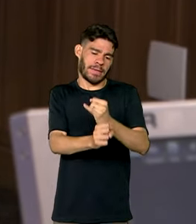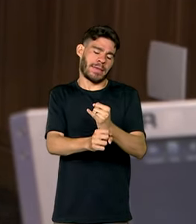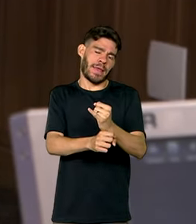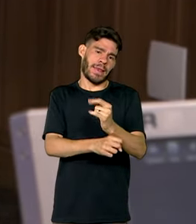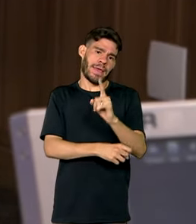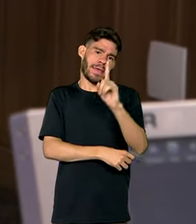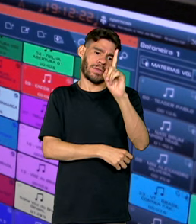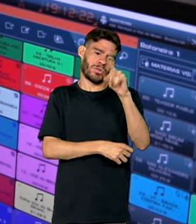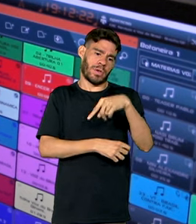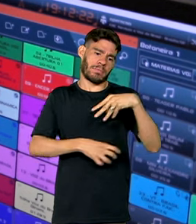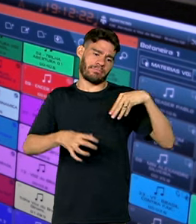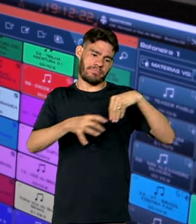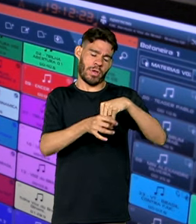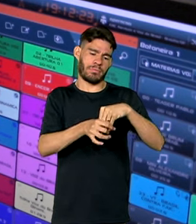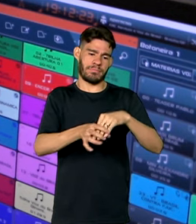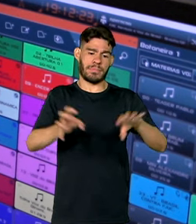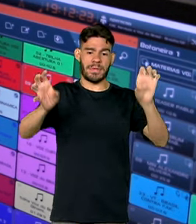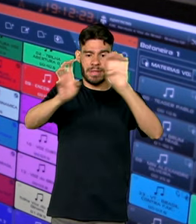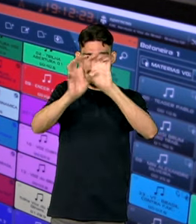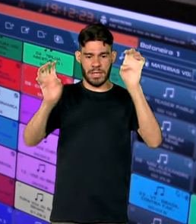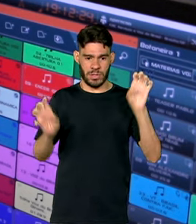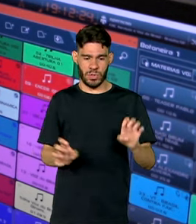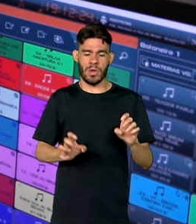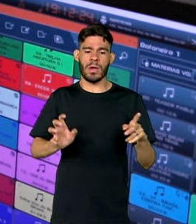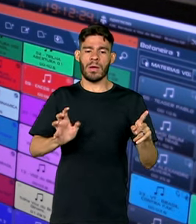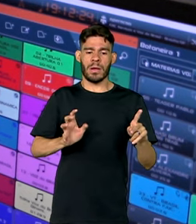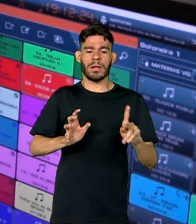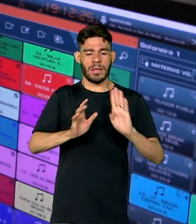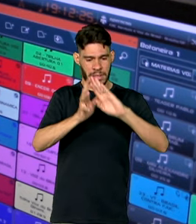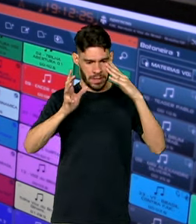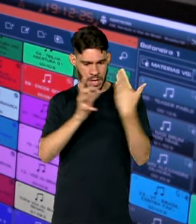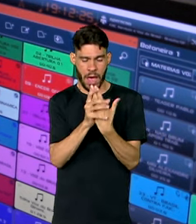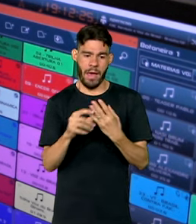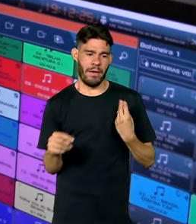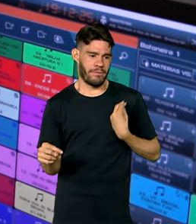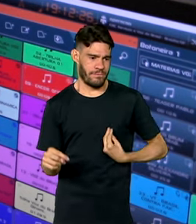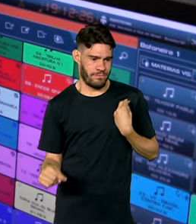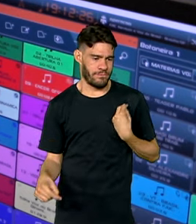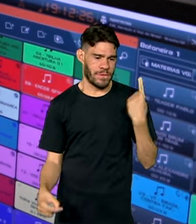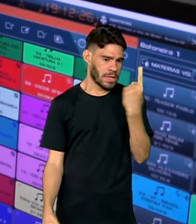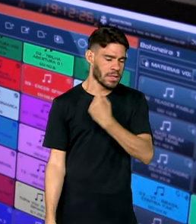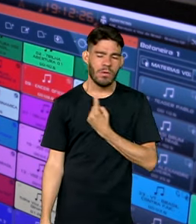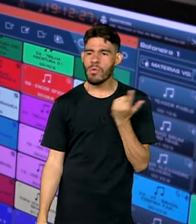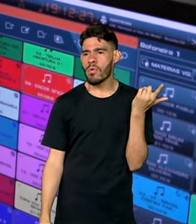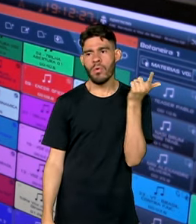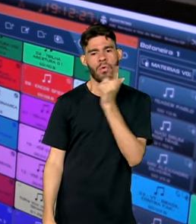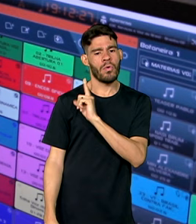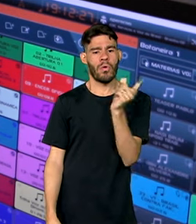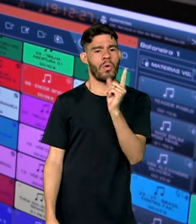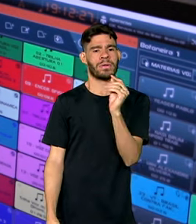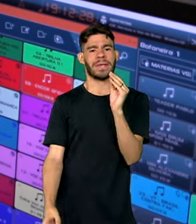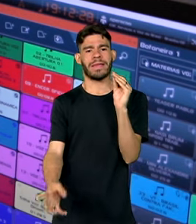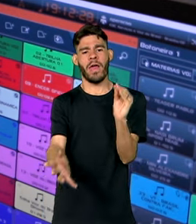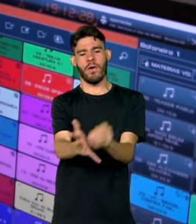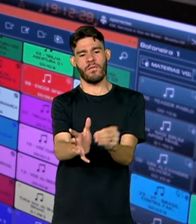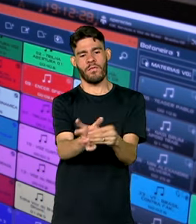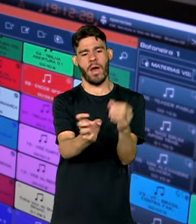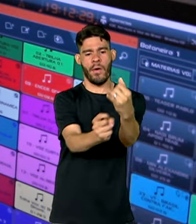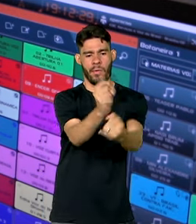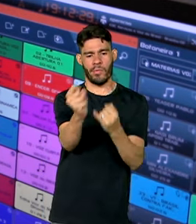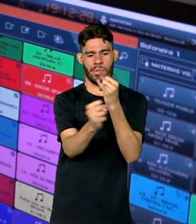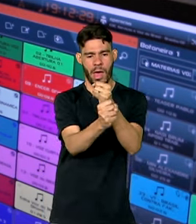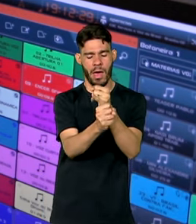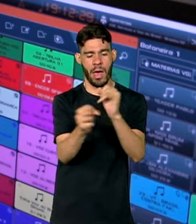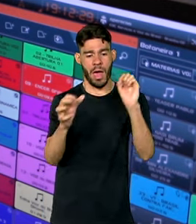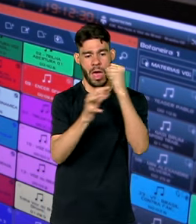uma é parte da estrutura mesmo da escola né na vida de todos nós a gente não consegue mais viver né sem a tecnologia sem internet Então a gente